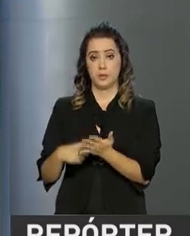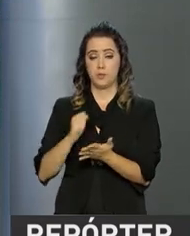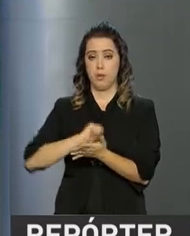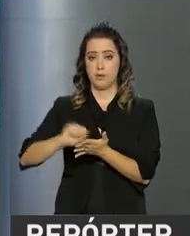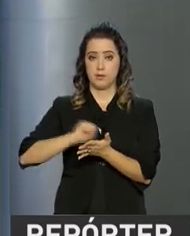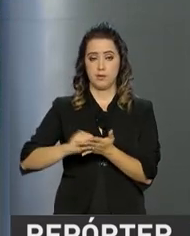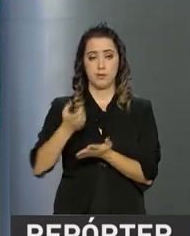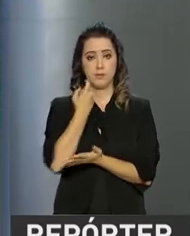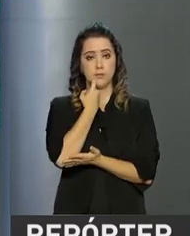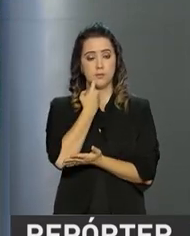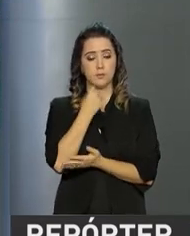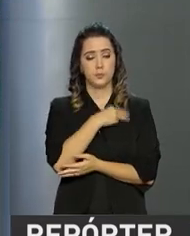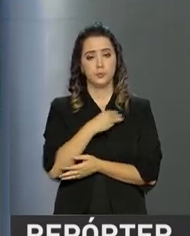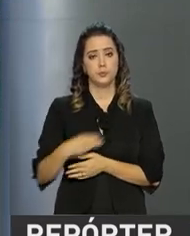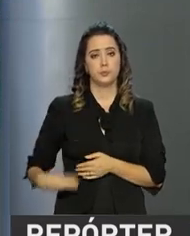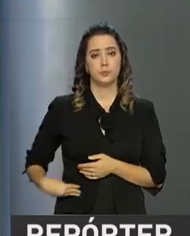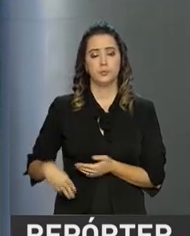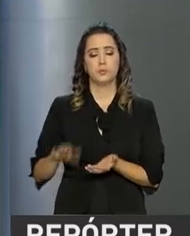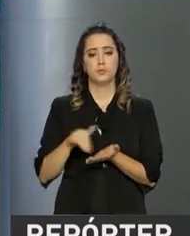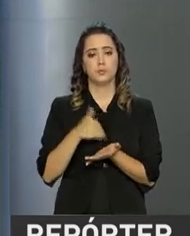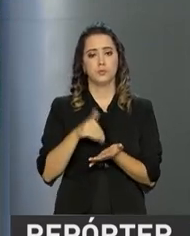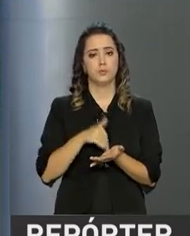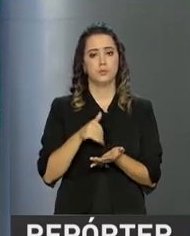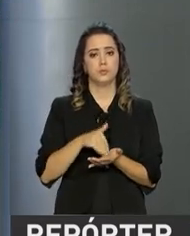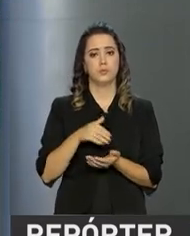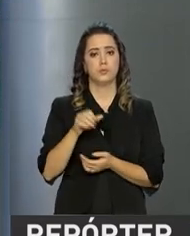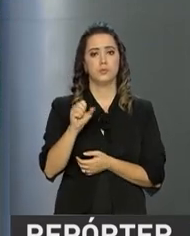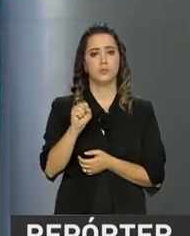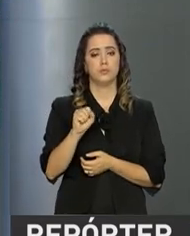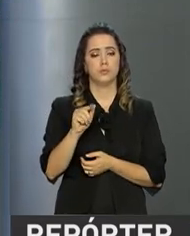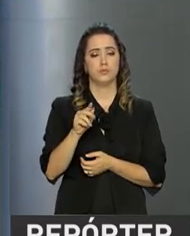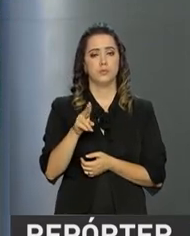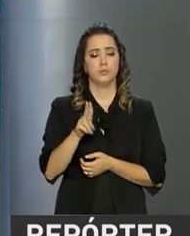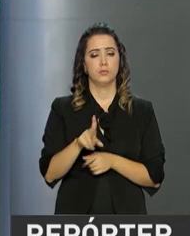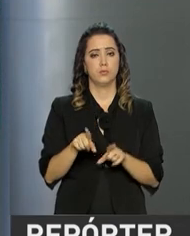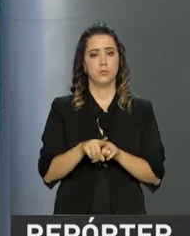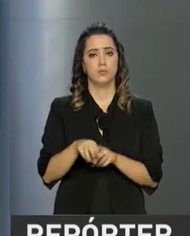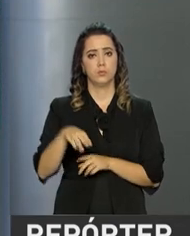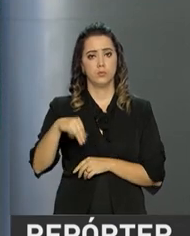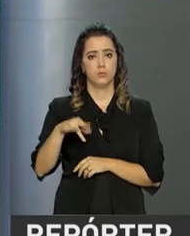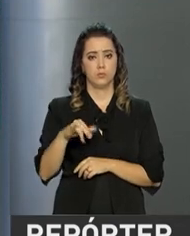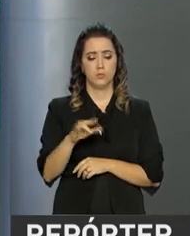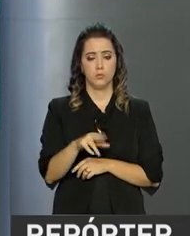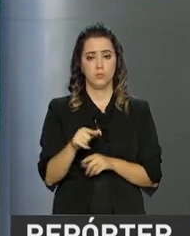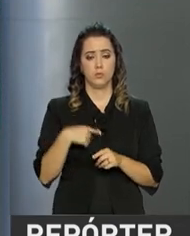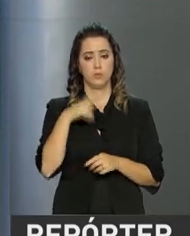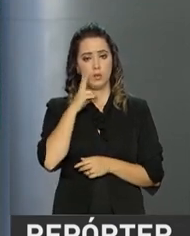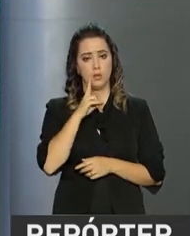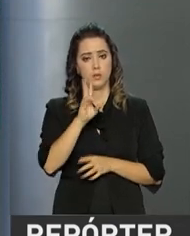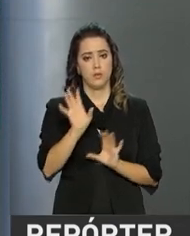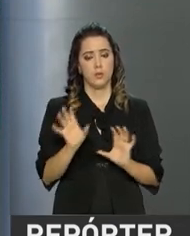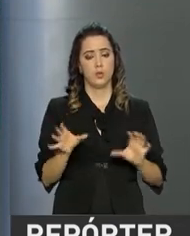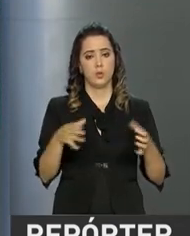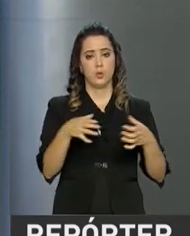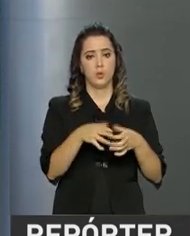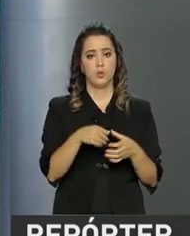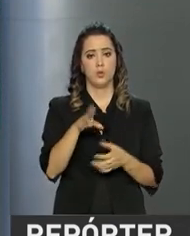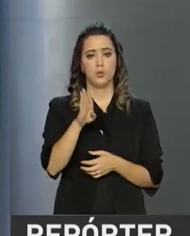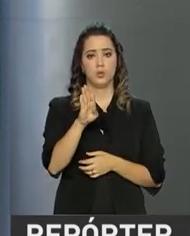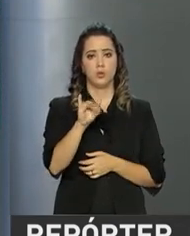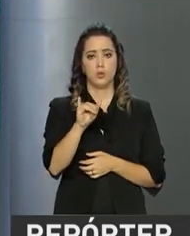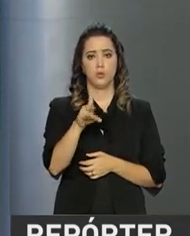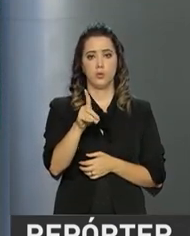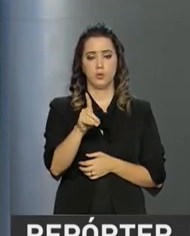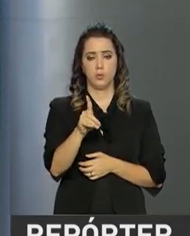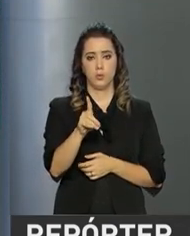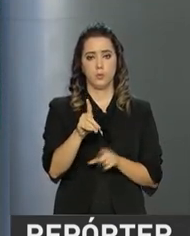nesta sexta-feira pelo ministro da Secretaria-Geral da Presidência da República, Moreira Franco, e prevê que uma equipe do BID, o